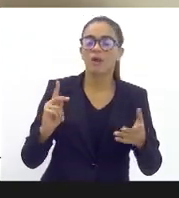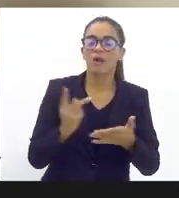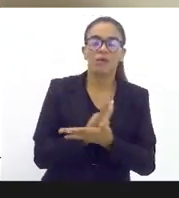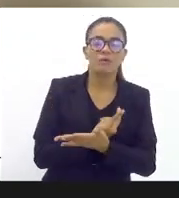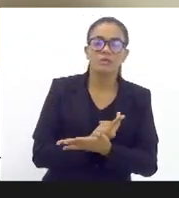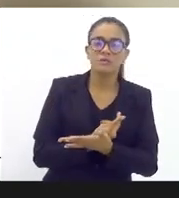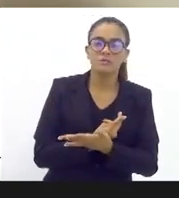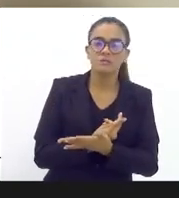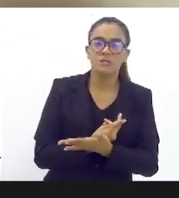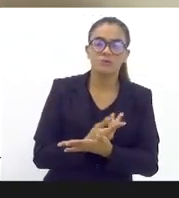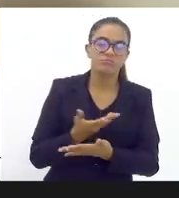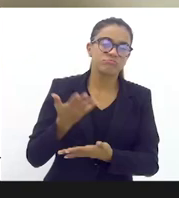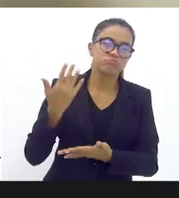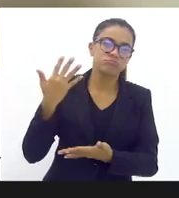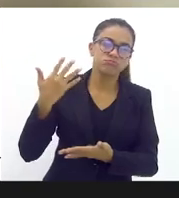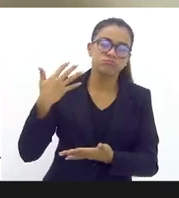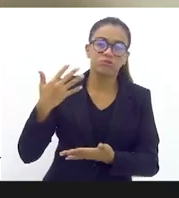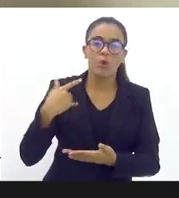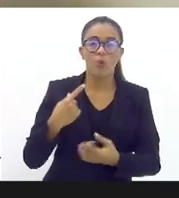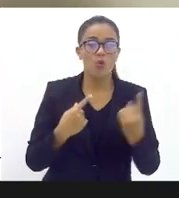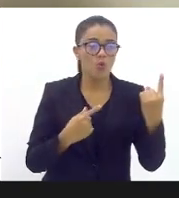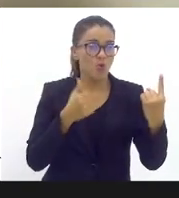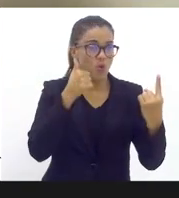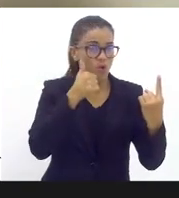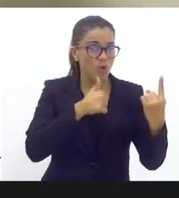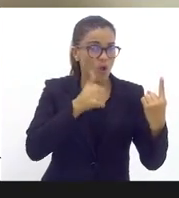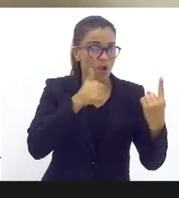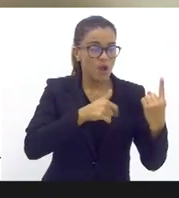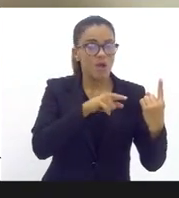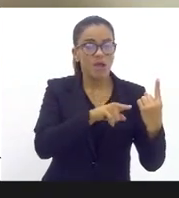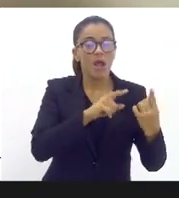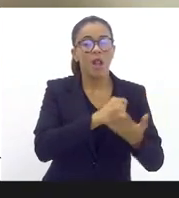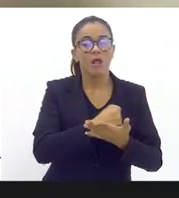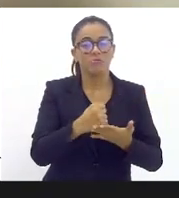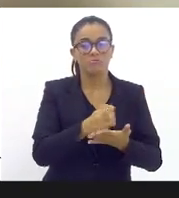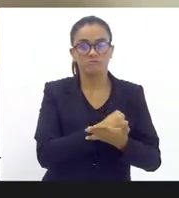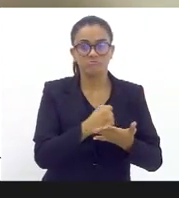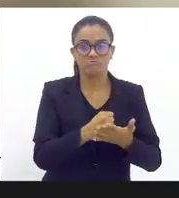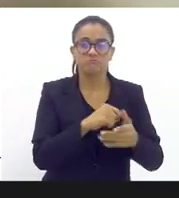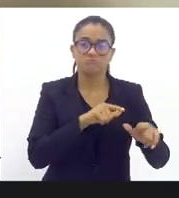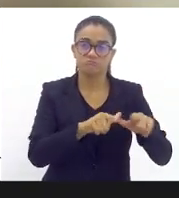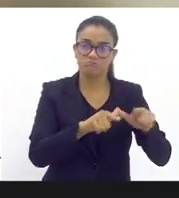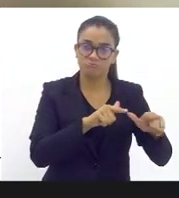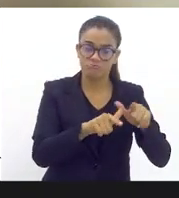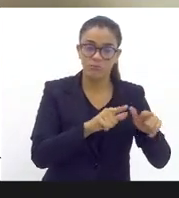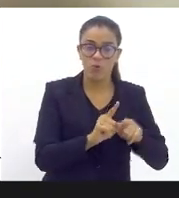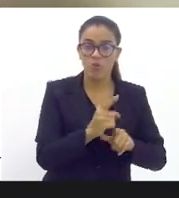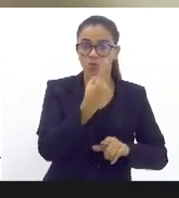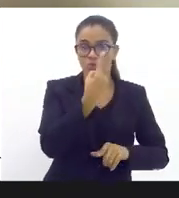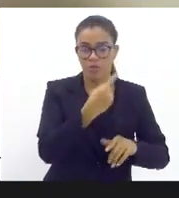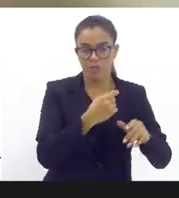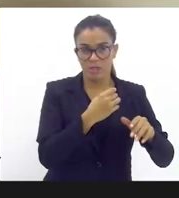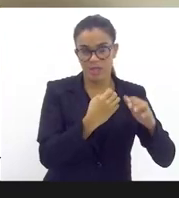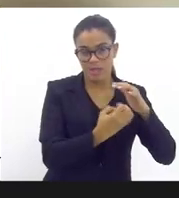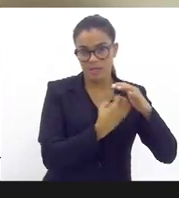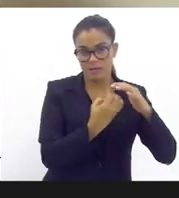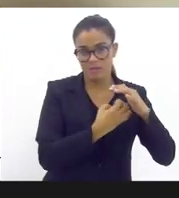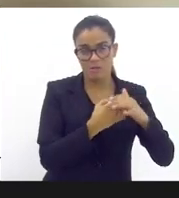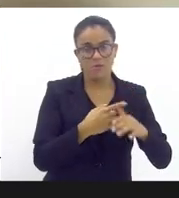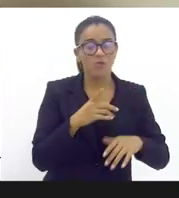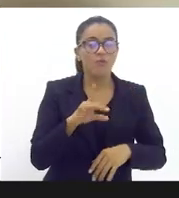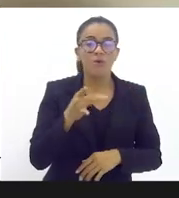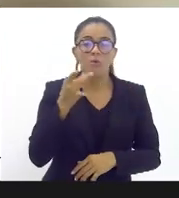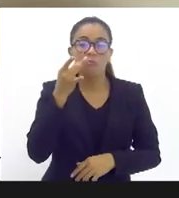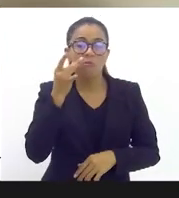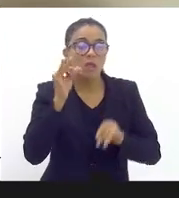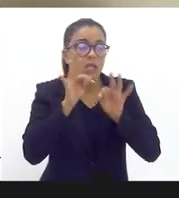aconteceu entre uma trabalhadora e empregadora. Ela era a única trabalhadora da empresa, não foi presenciado